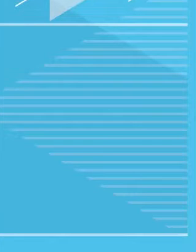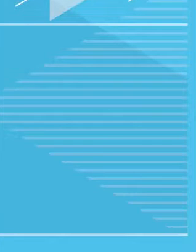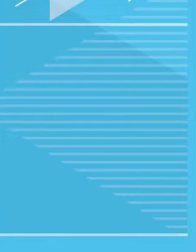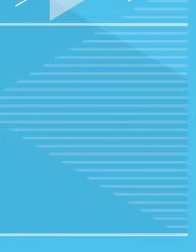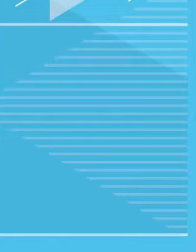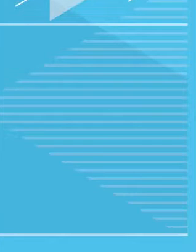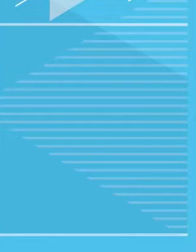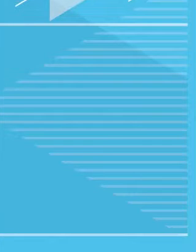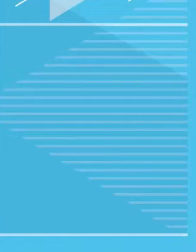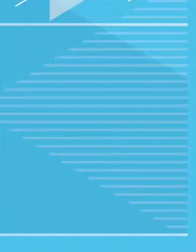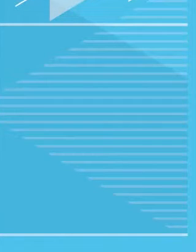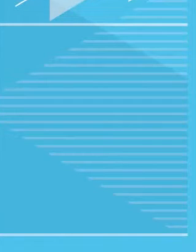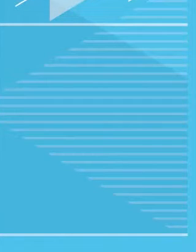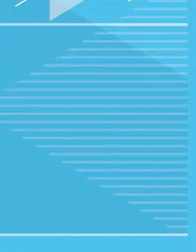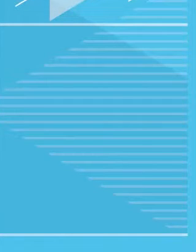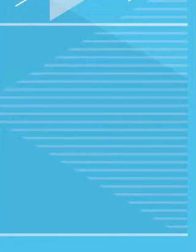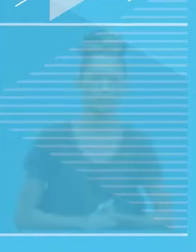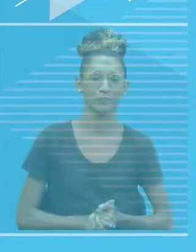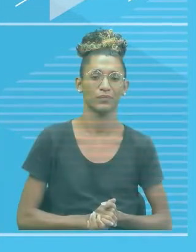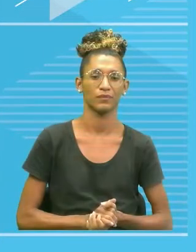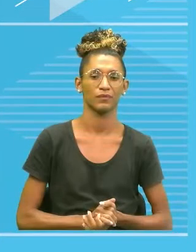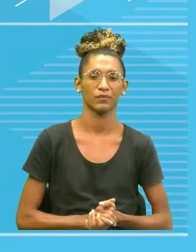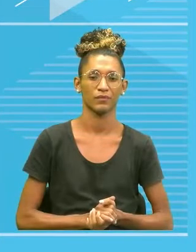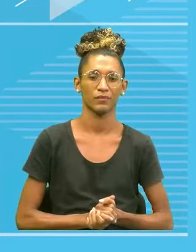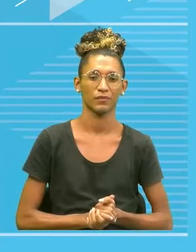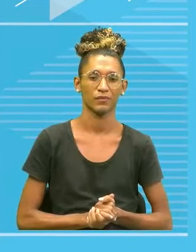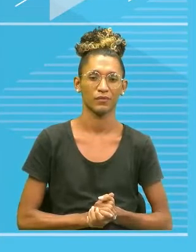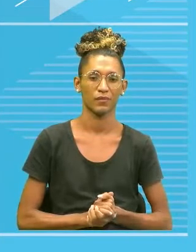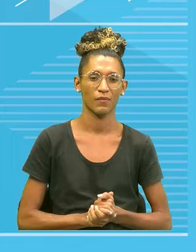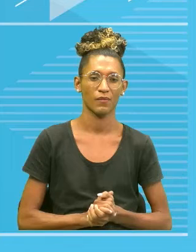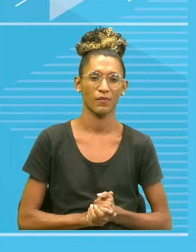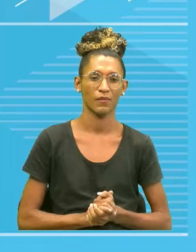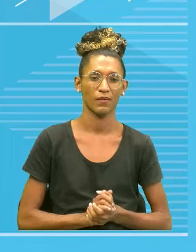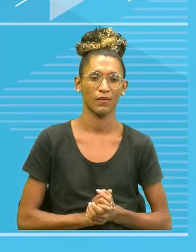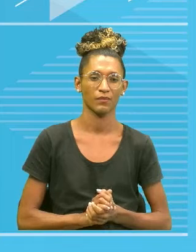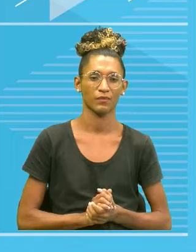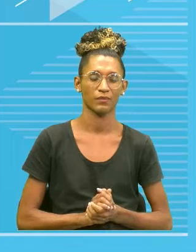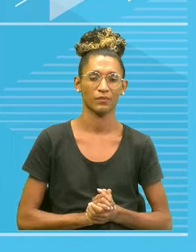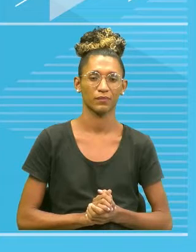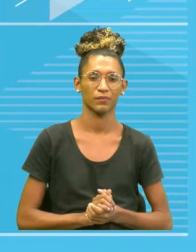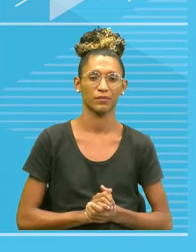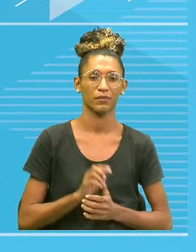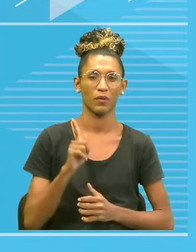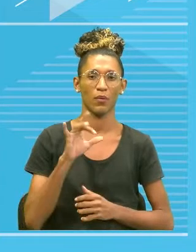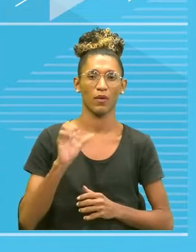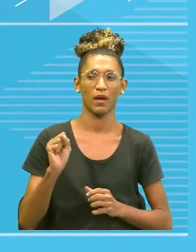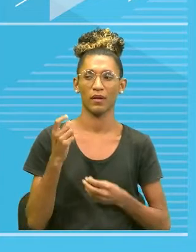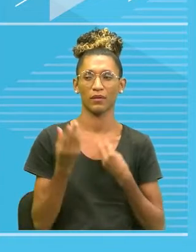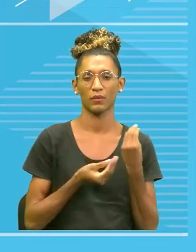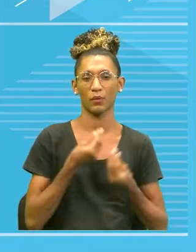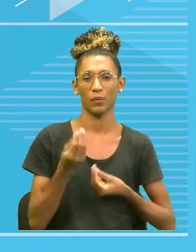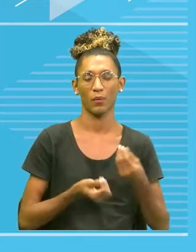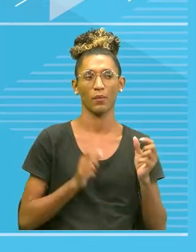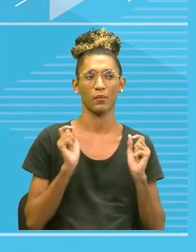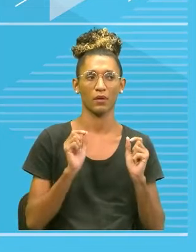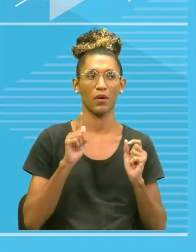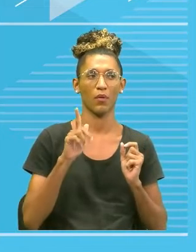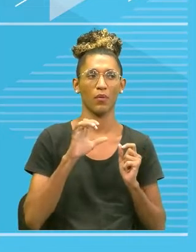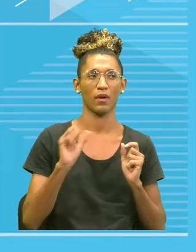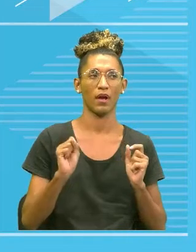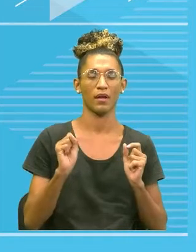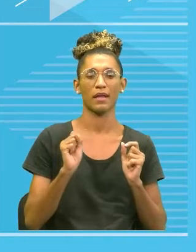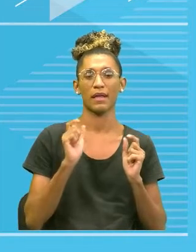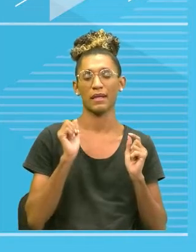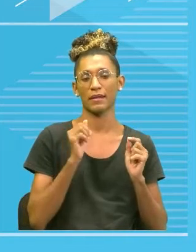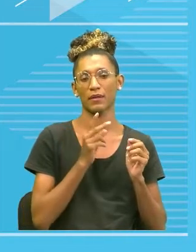uma expansão isobárica. Ele está crescendo, ou seja, ele está saindo